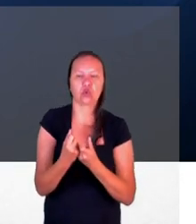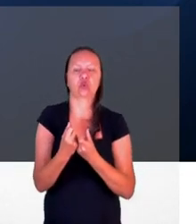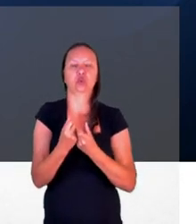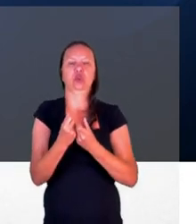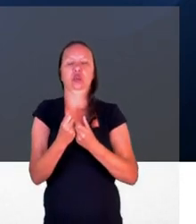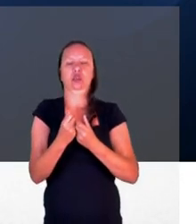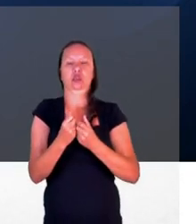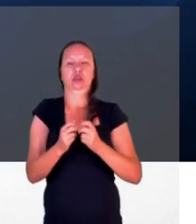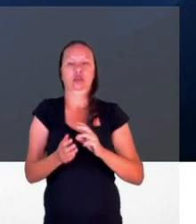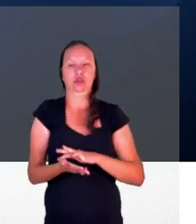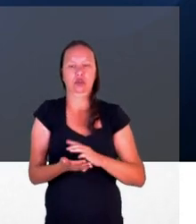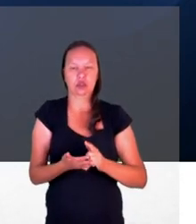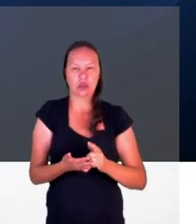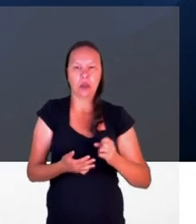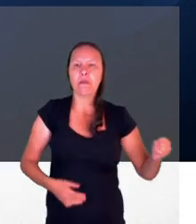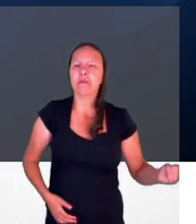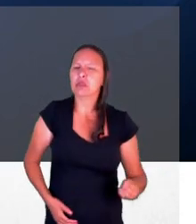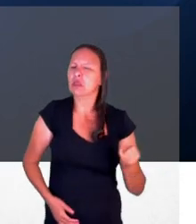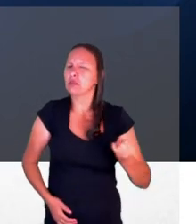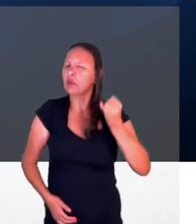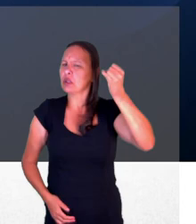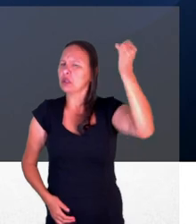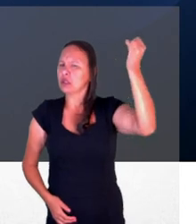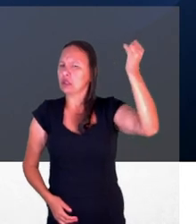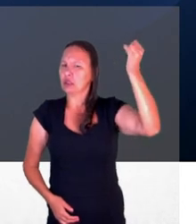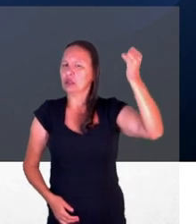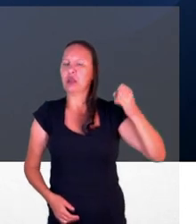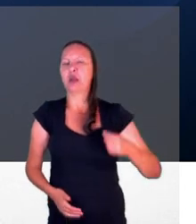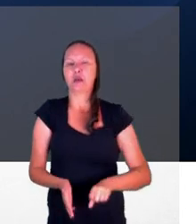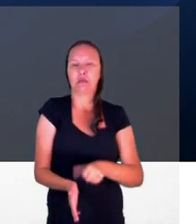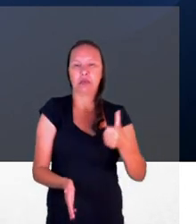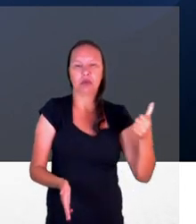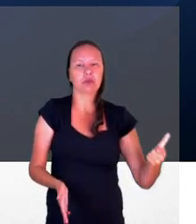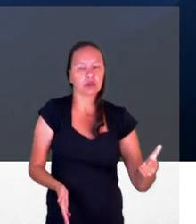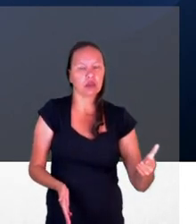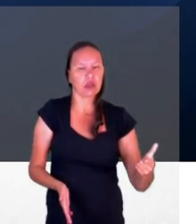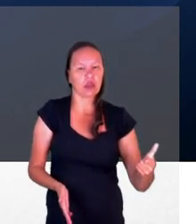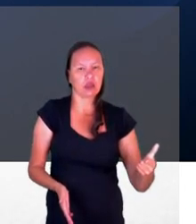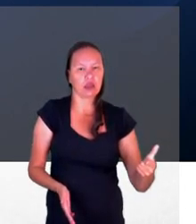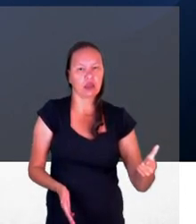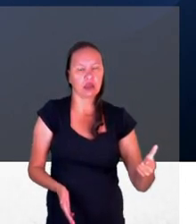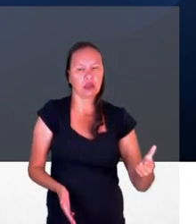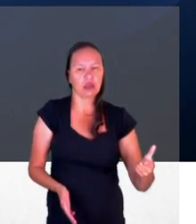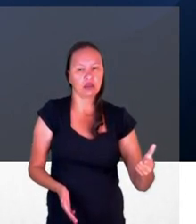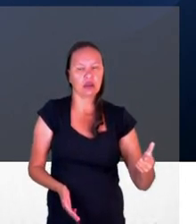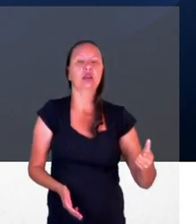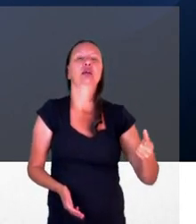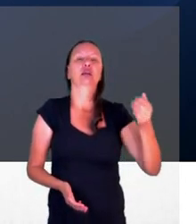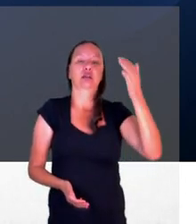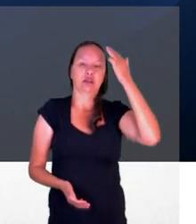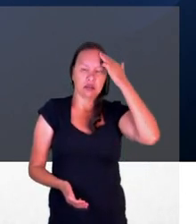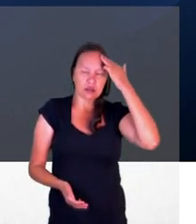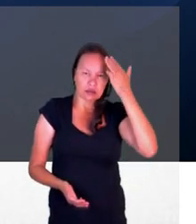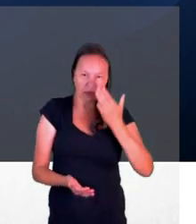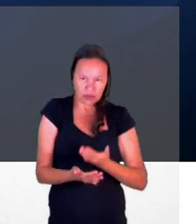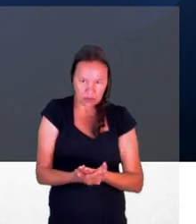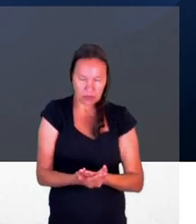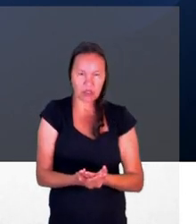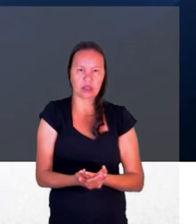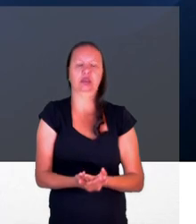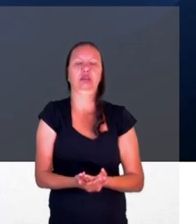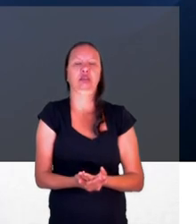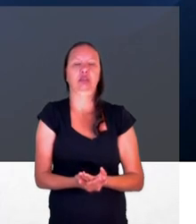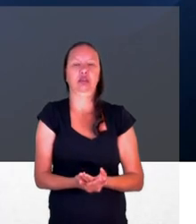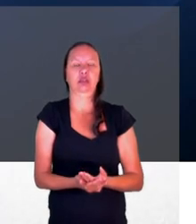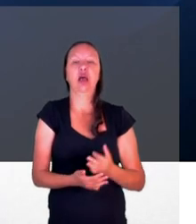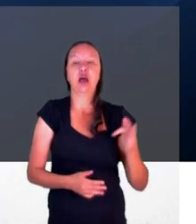então o que que é importante na exigibilidade primeiro lugar a capacitação ter conhecimento do direito e aqui eu falo sobre a questão